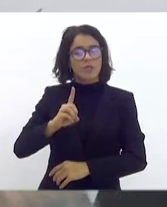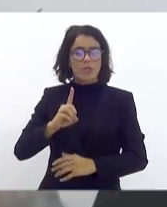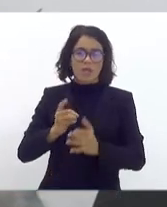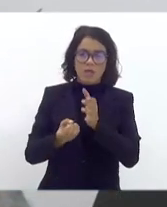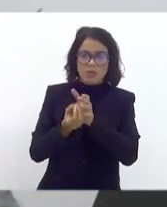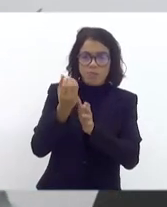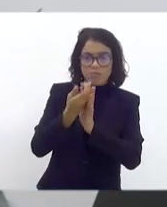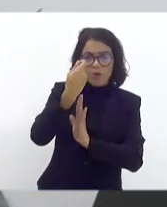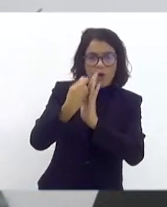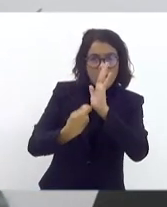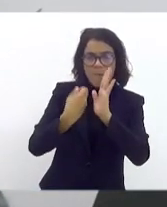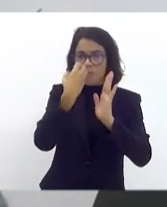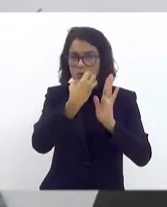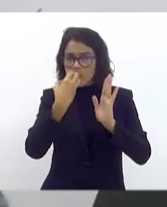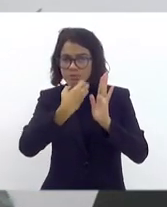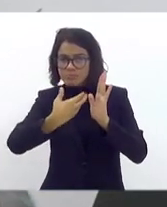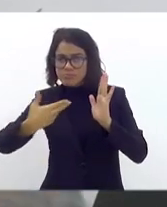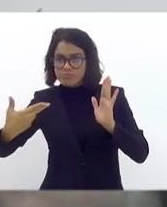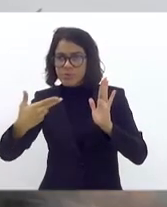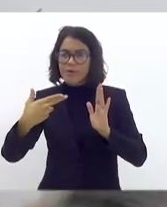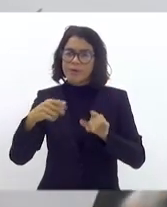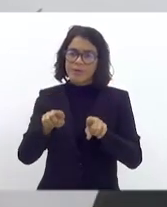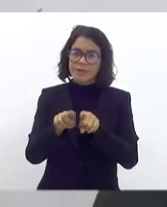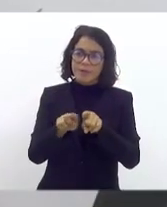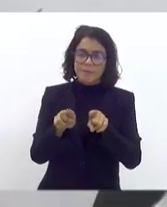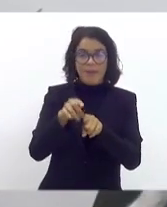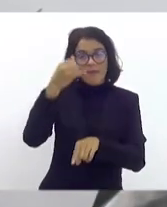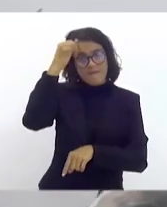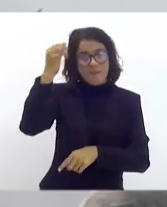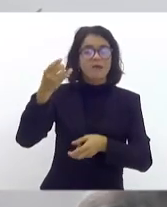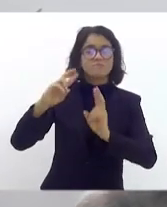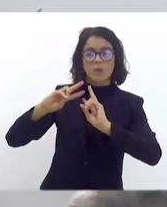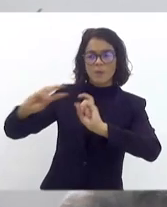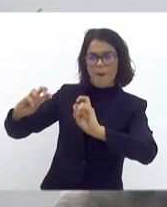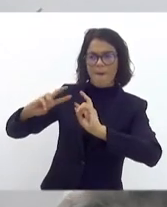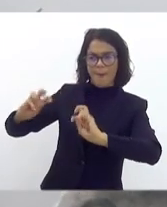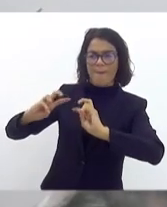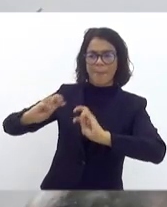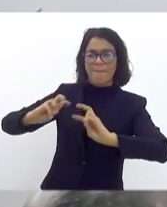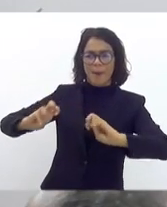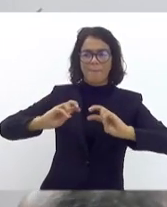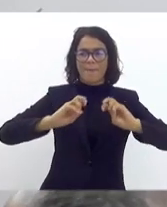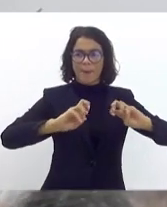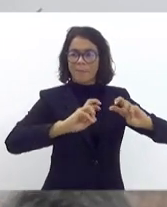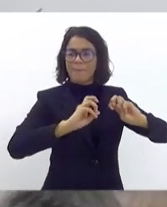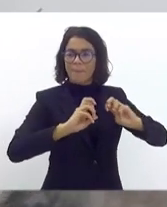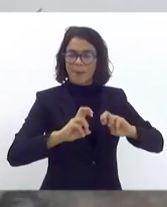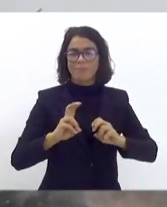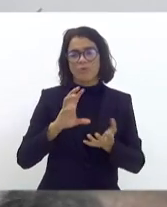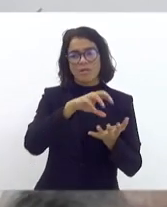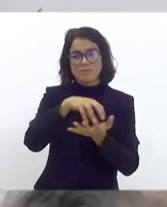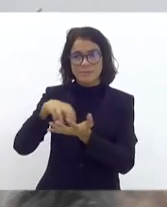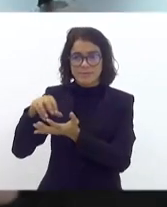por ele e também não ser evidentemente ou eventualmente extorquido por parte de nenhuma dessas entidades,